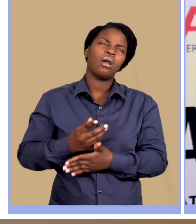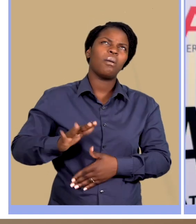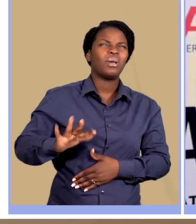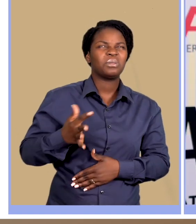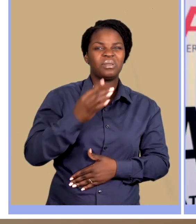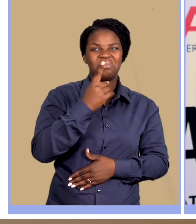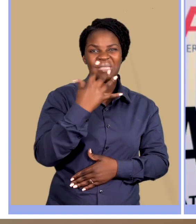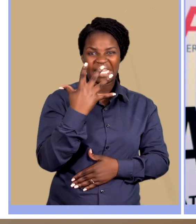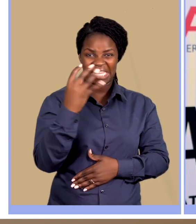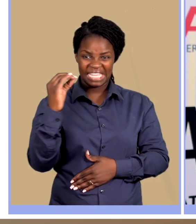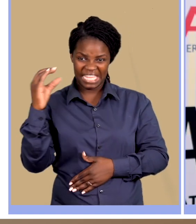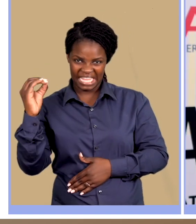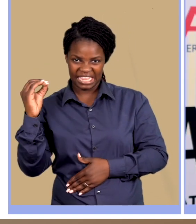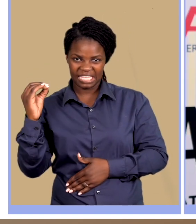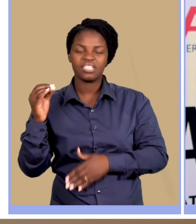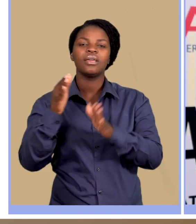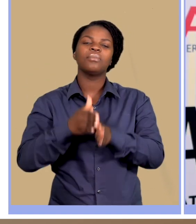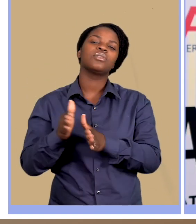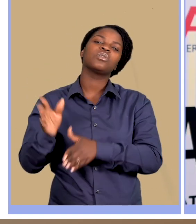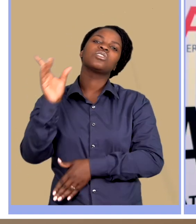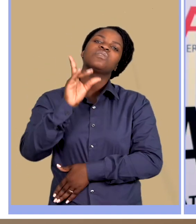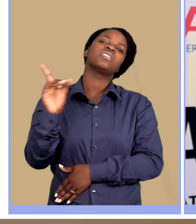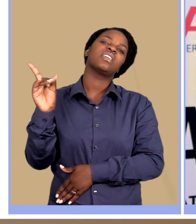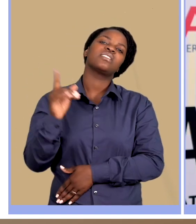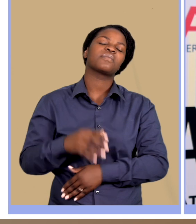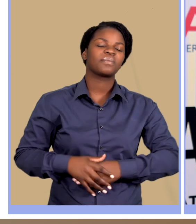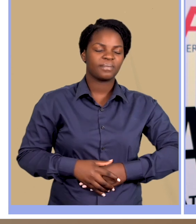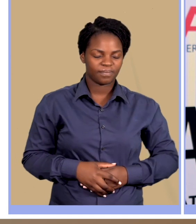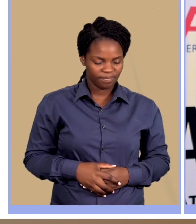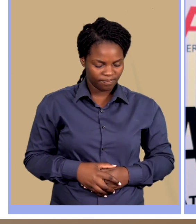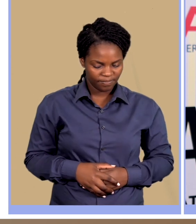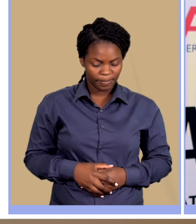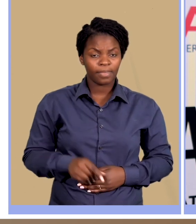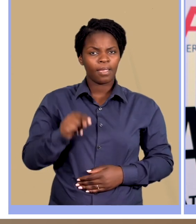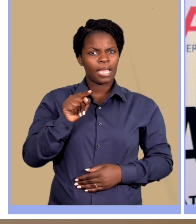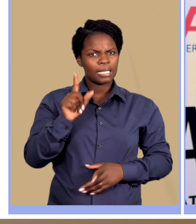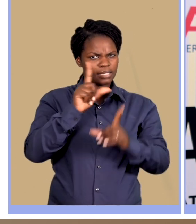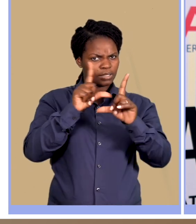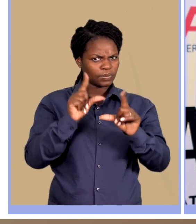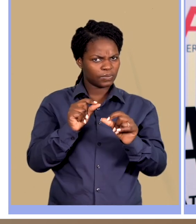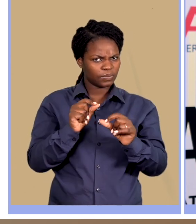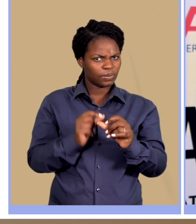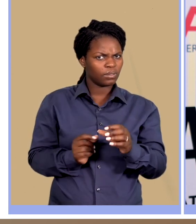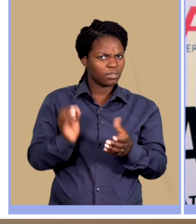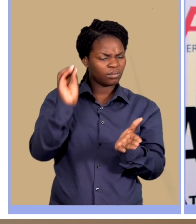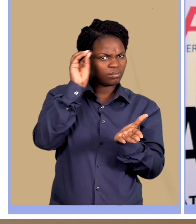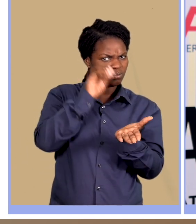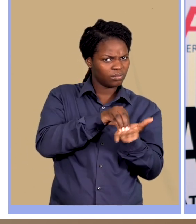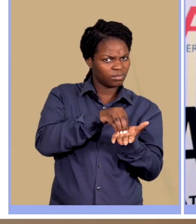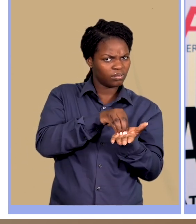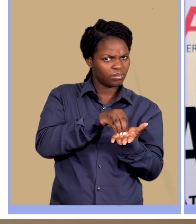algum tipo de deficiência. Mas essa questão está no plano, quando nós vamos nessas instituições, vão dizer